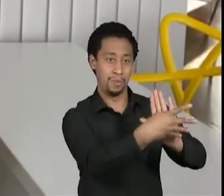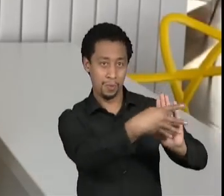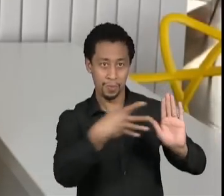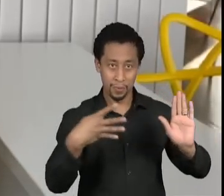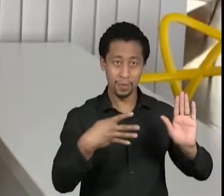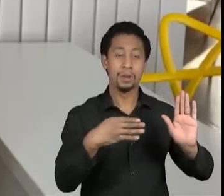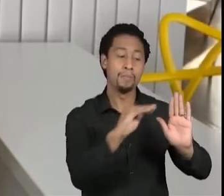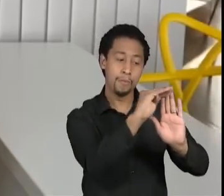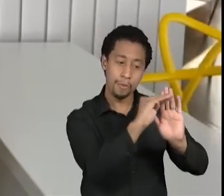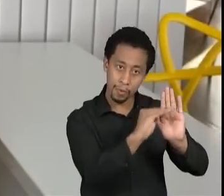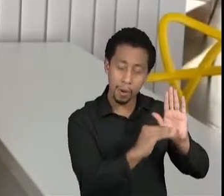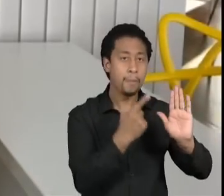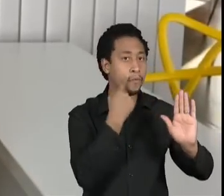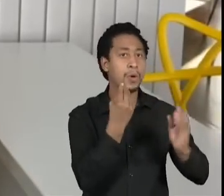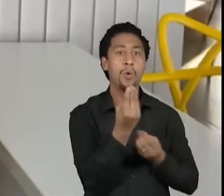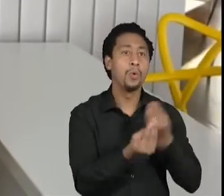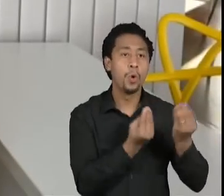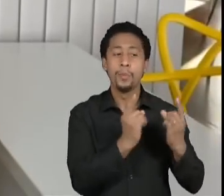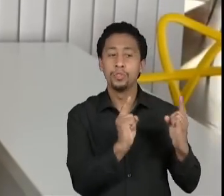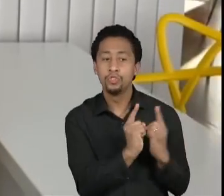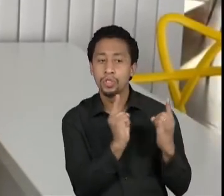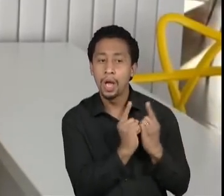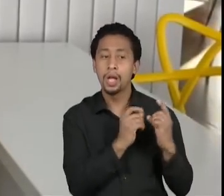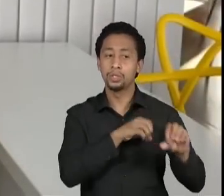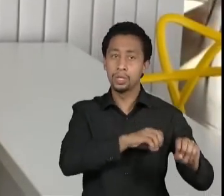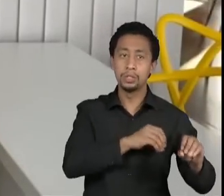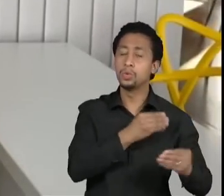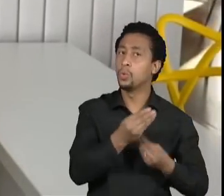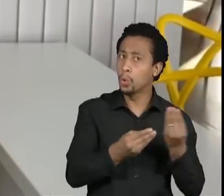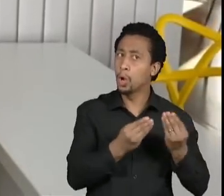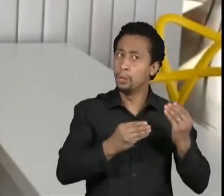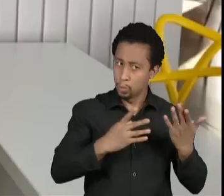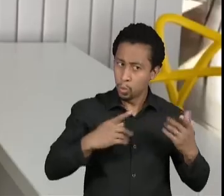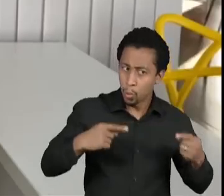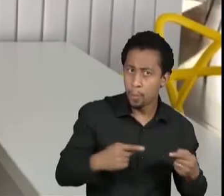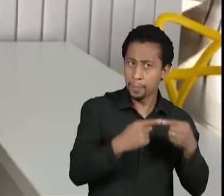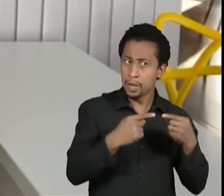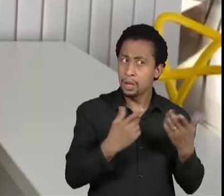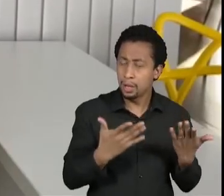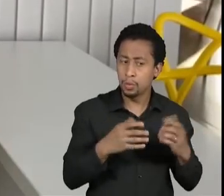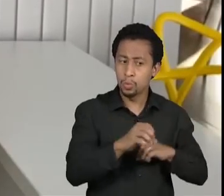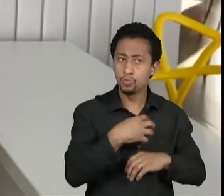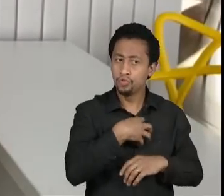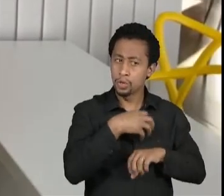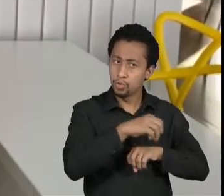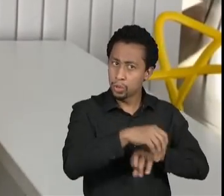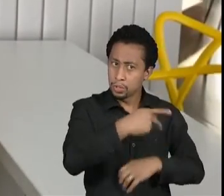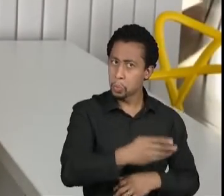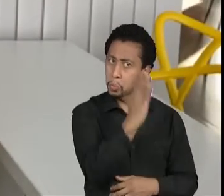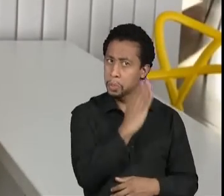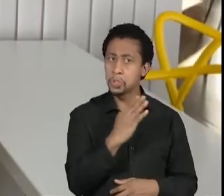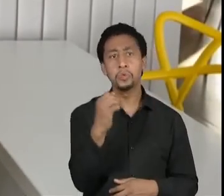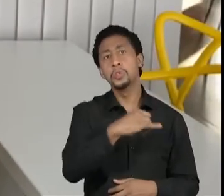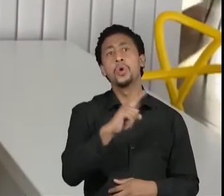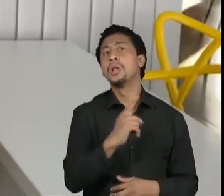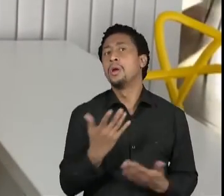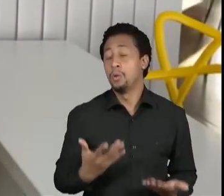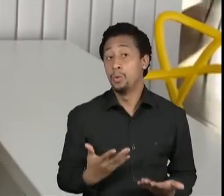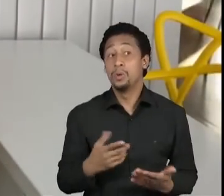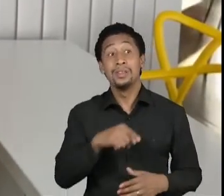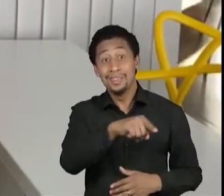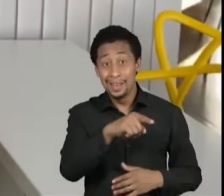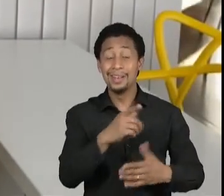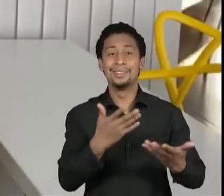Curricular, trazendo essas diretrizes e as balizas, a gente vai conseguir sim proteger a integridade física, moral dessas crianças, com